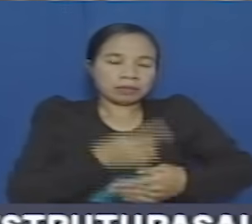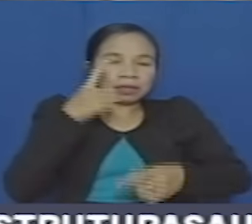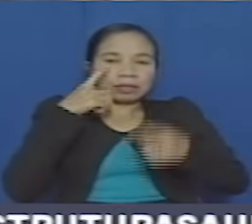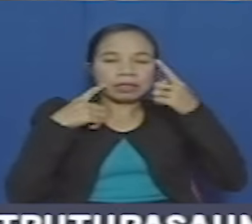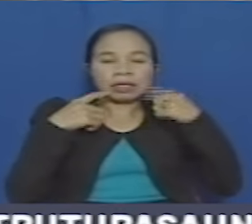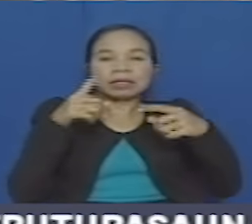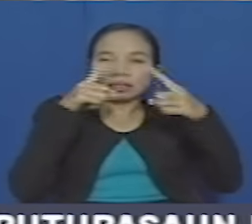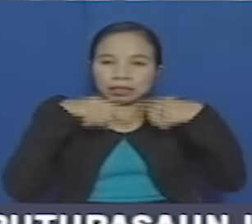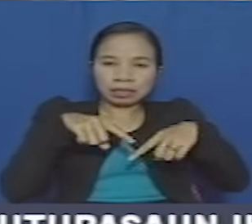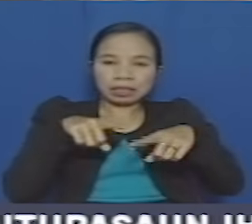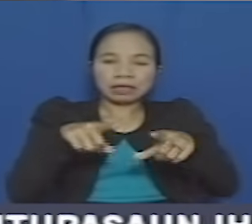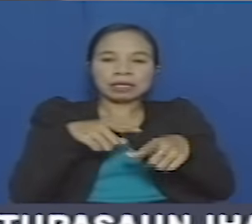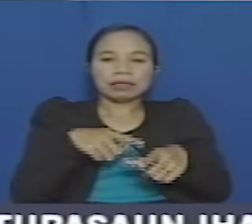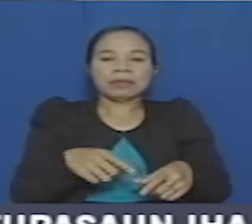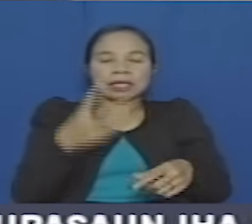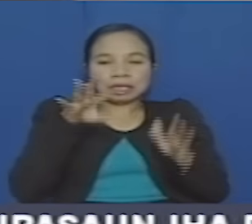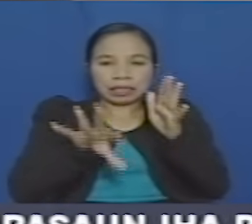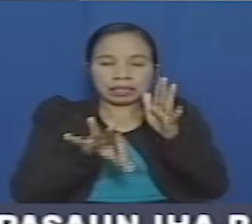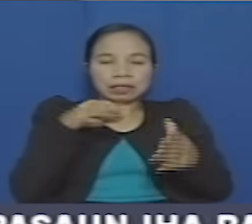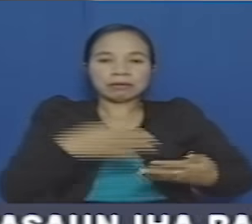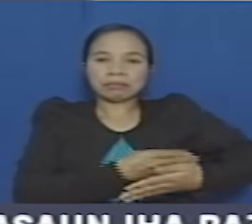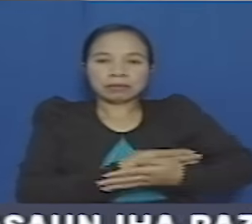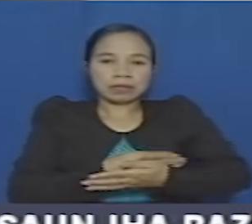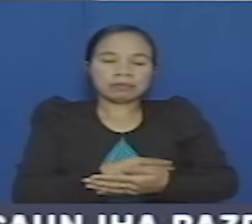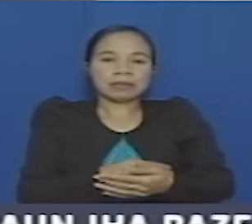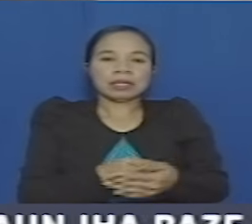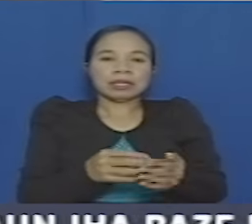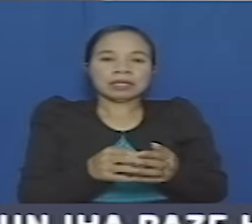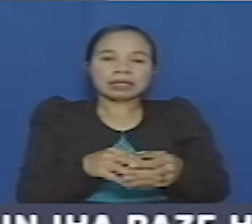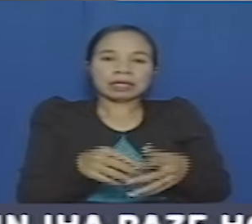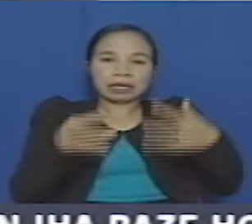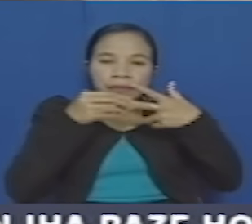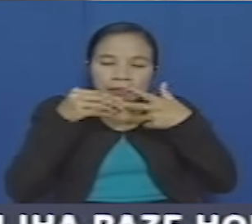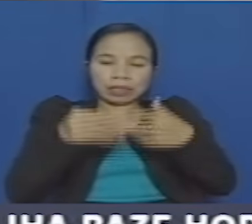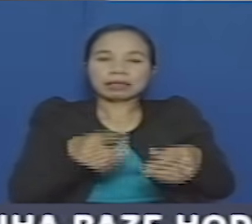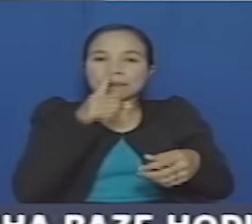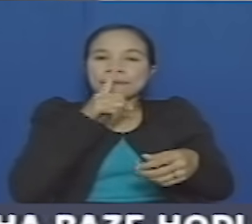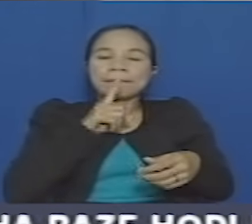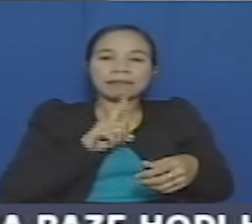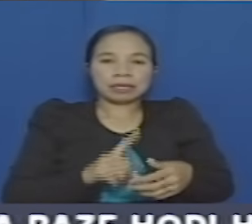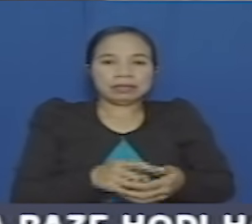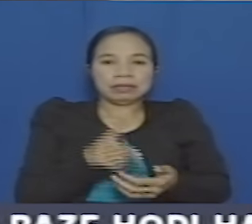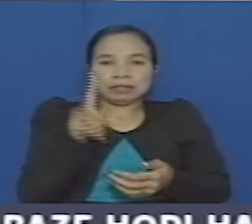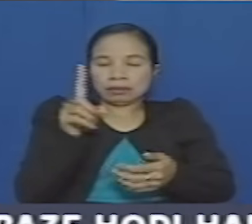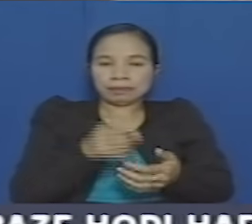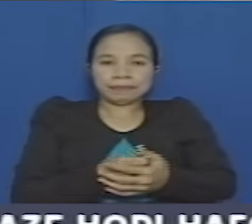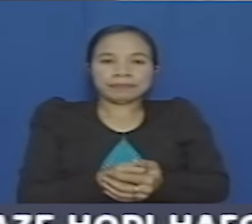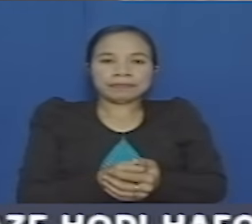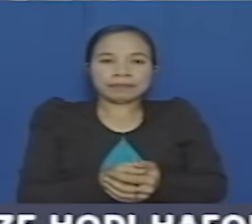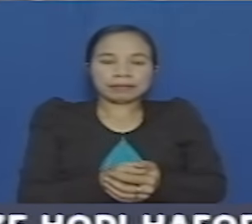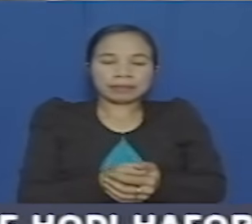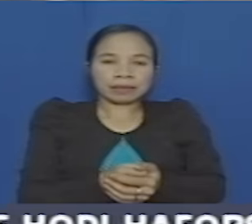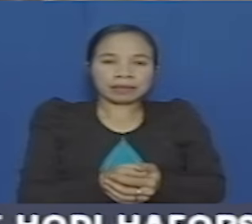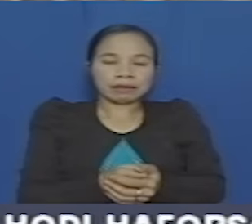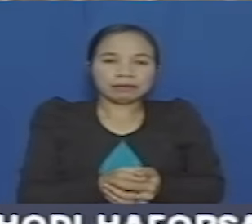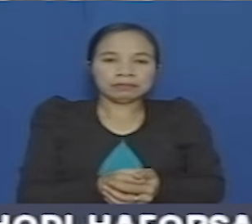konsegi halaiba no hetan duni bebe ne falun hela iha plastiku mian ida nia laran. Ya tolu